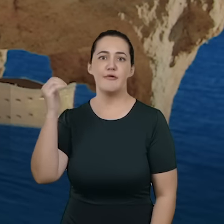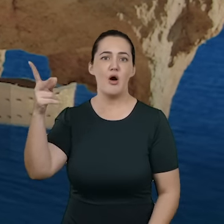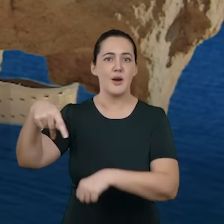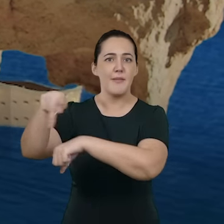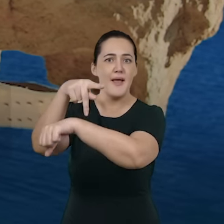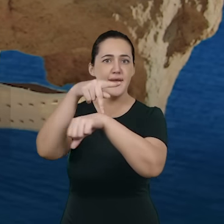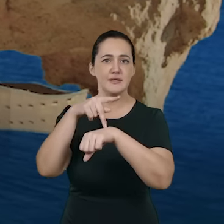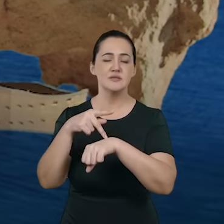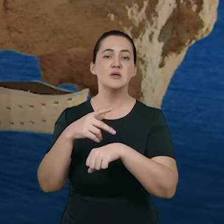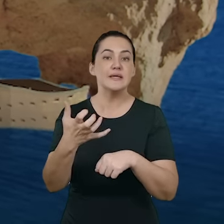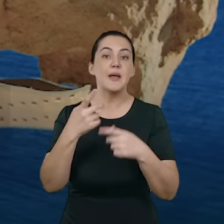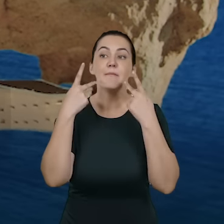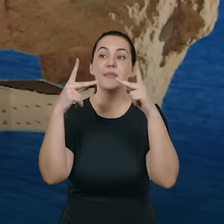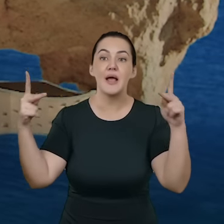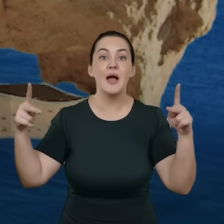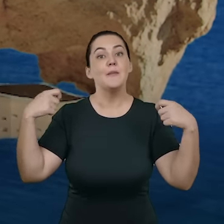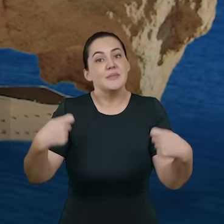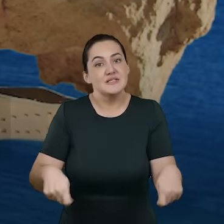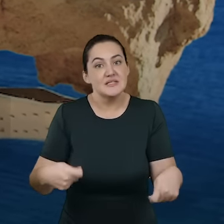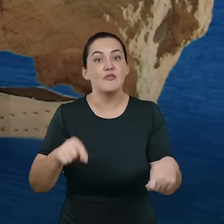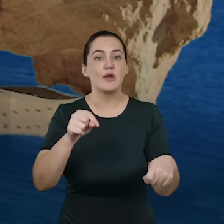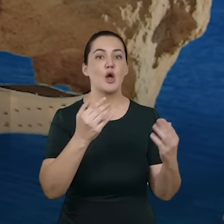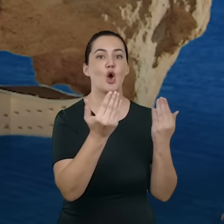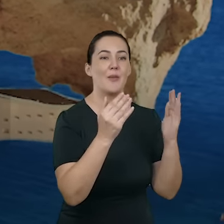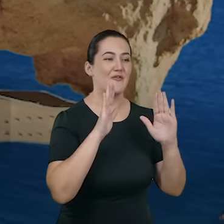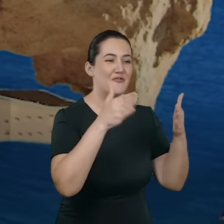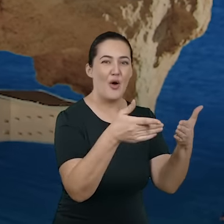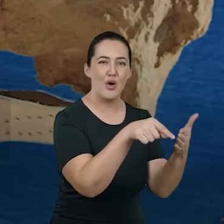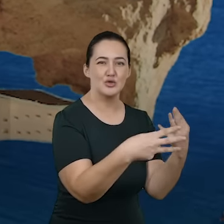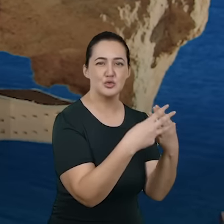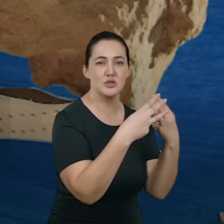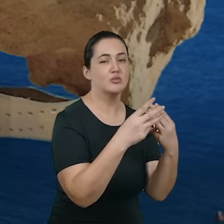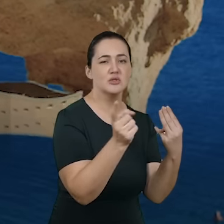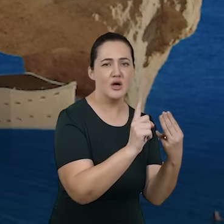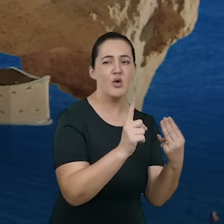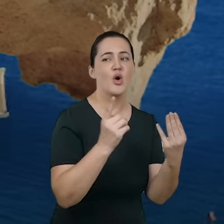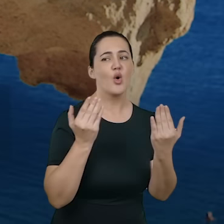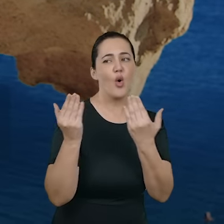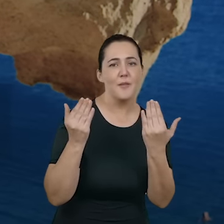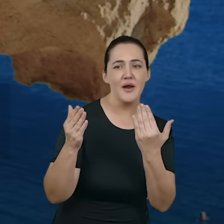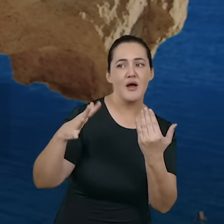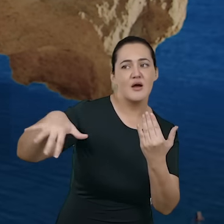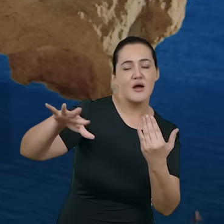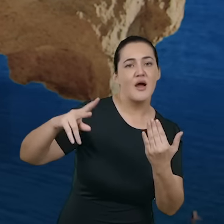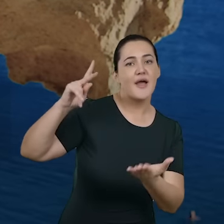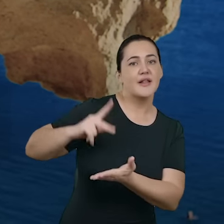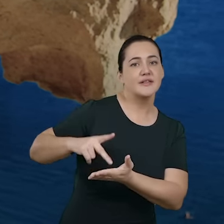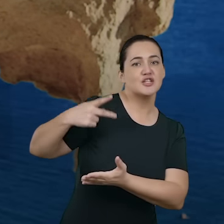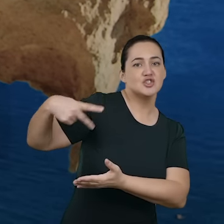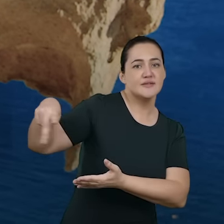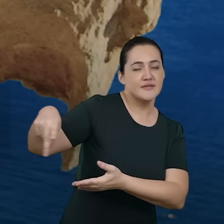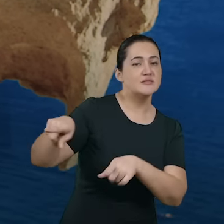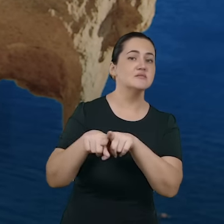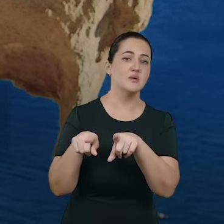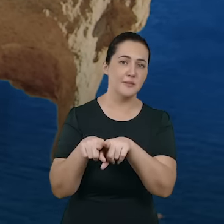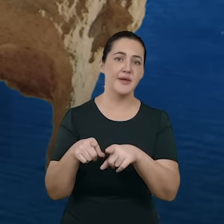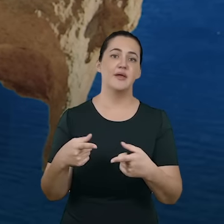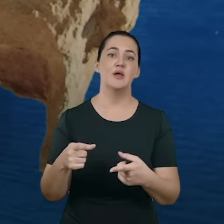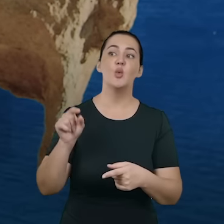sua base. Ele queria pregar para todos. Então ele tinha, como um bom mestre faz, de passar do